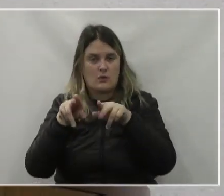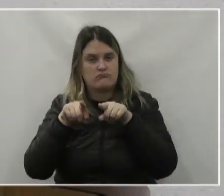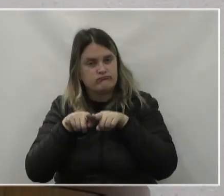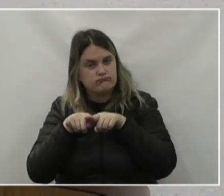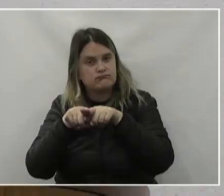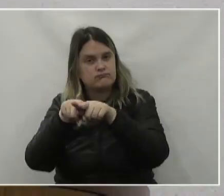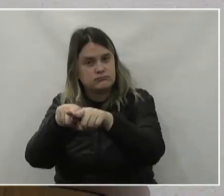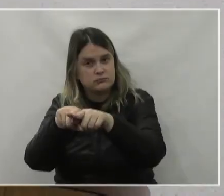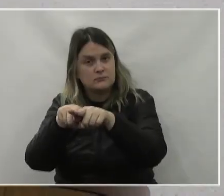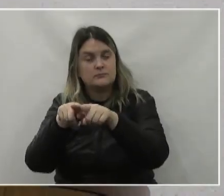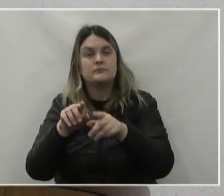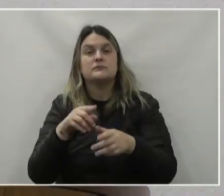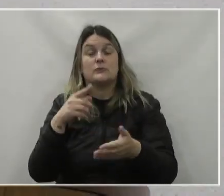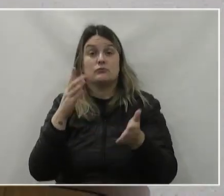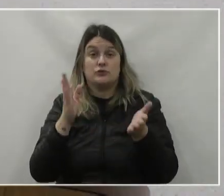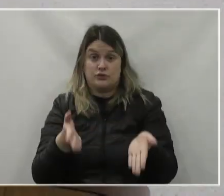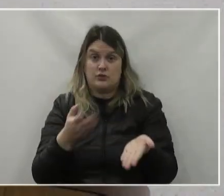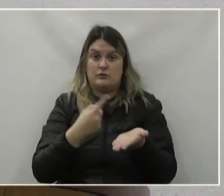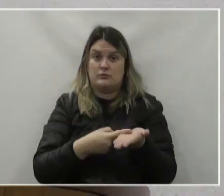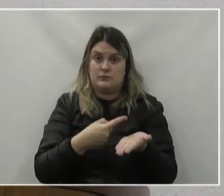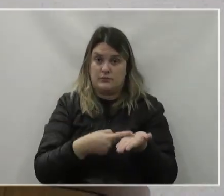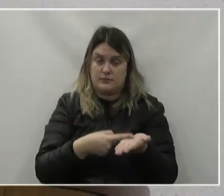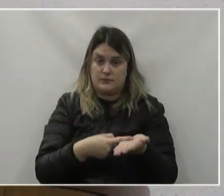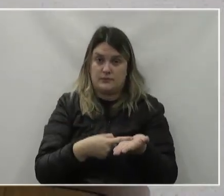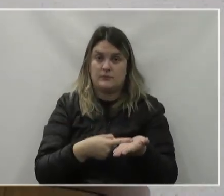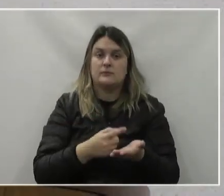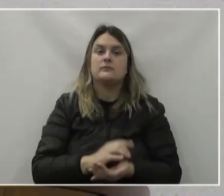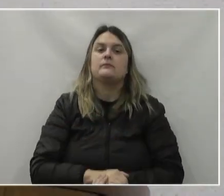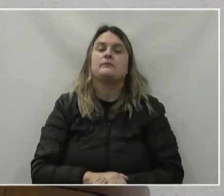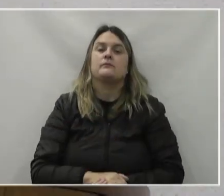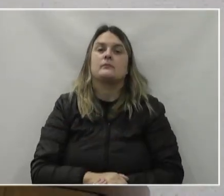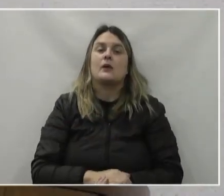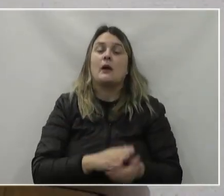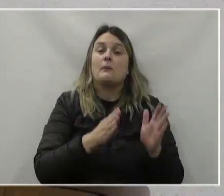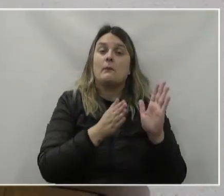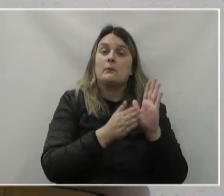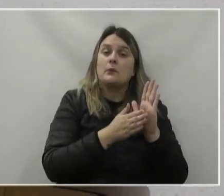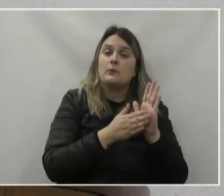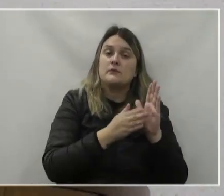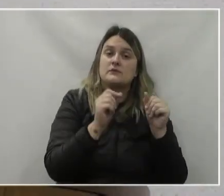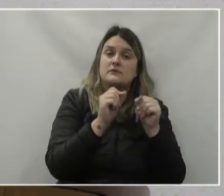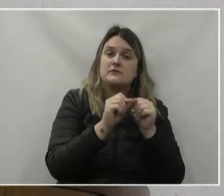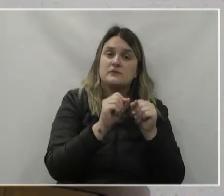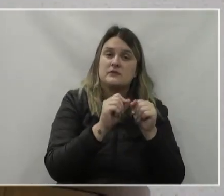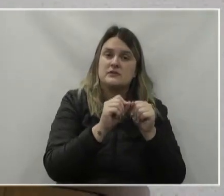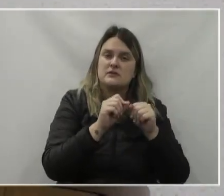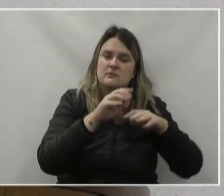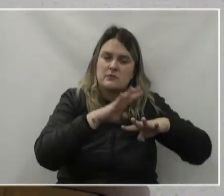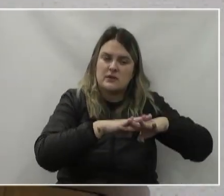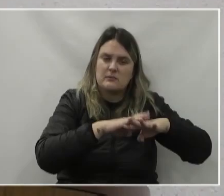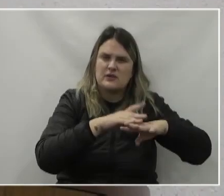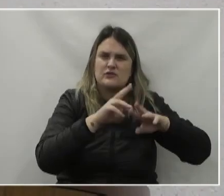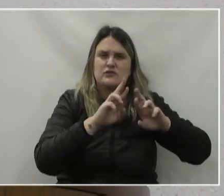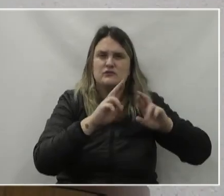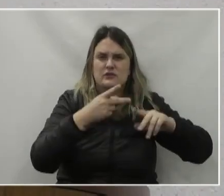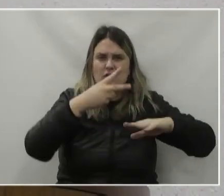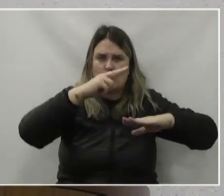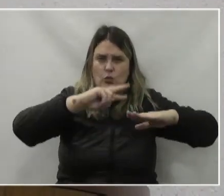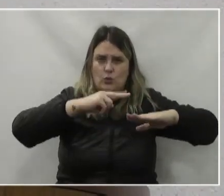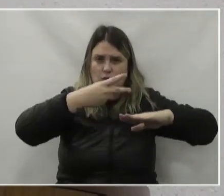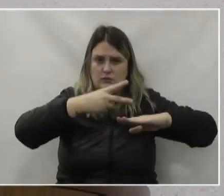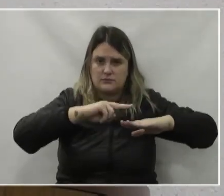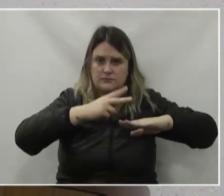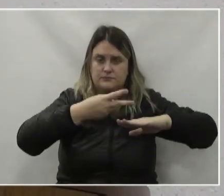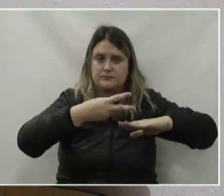Então, isso ficou acordado. Inclusive, a proposição de fazer uma fórmula híbrida,